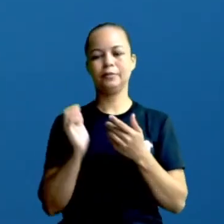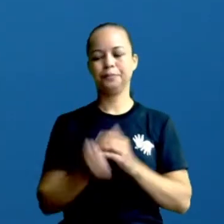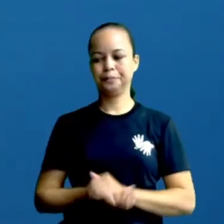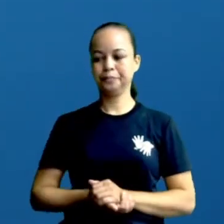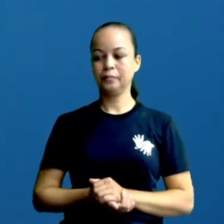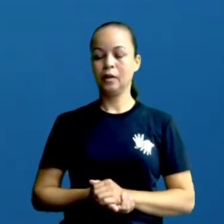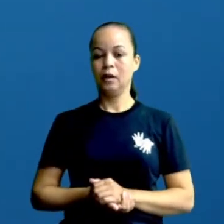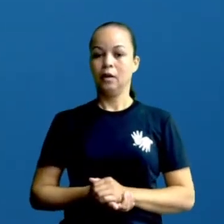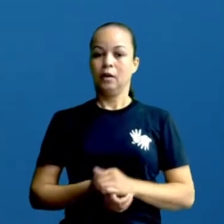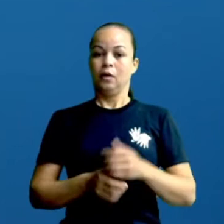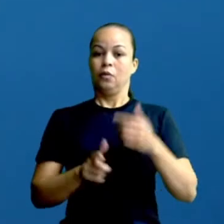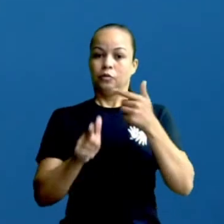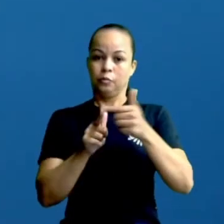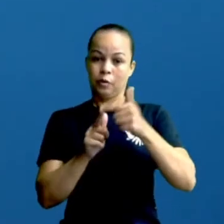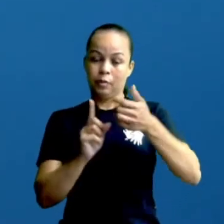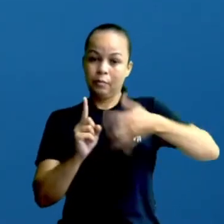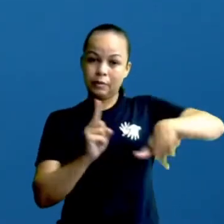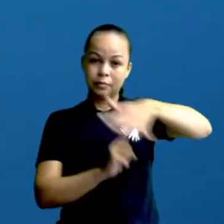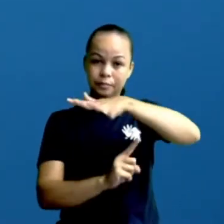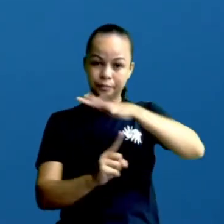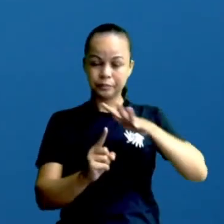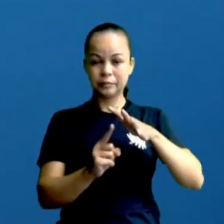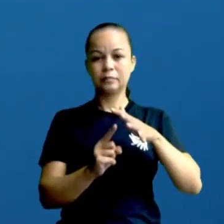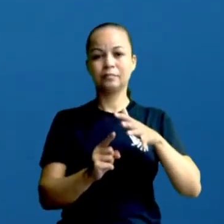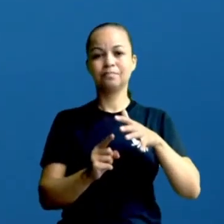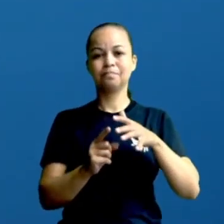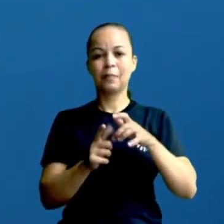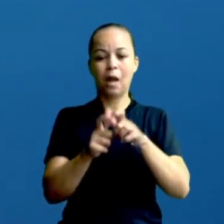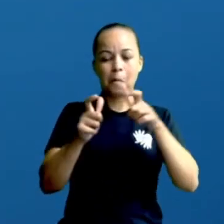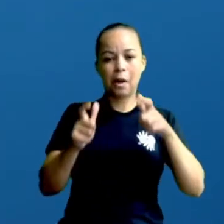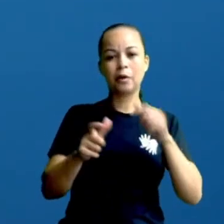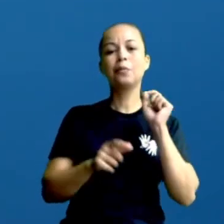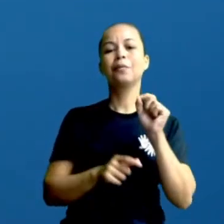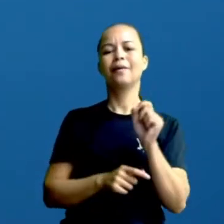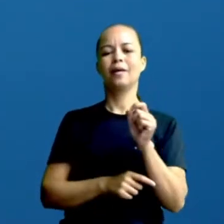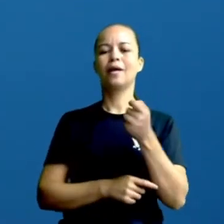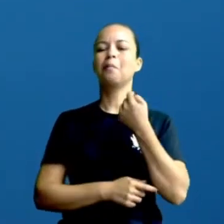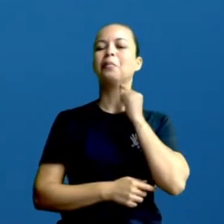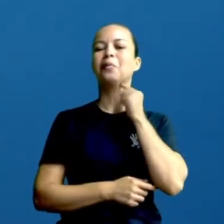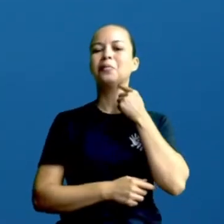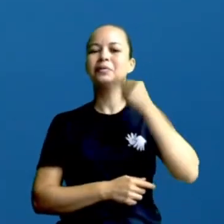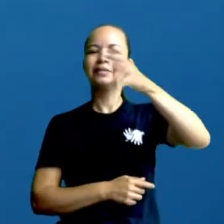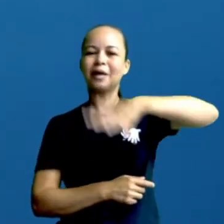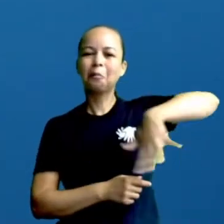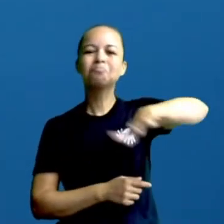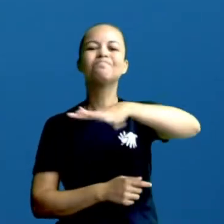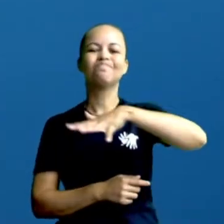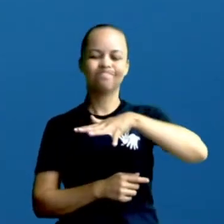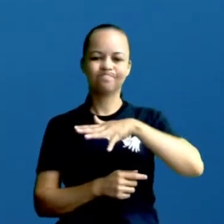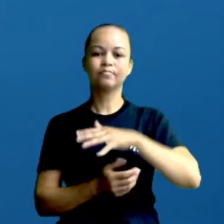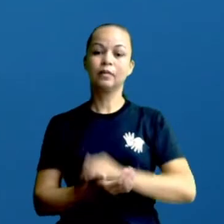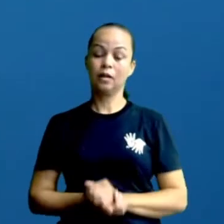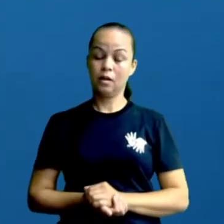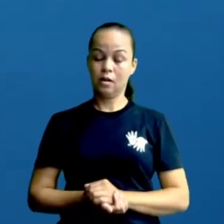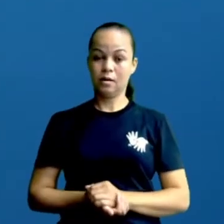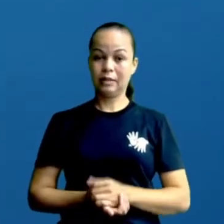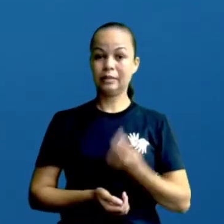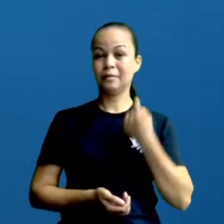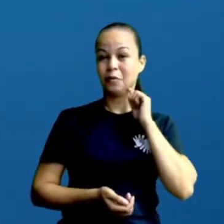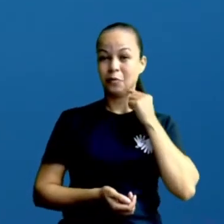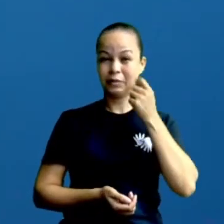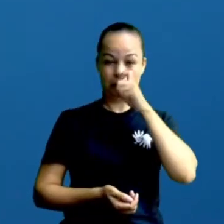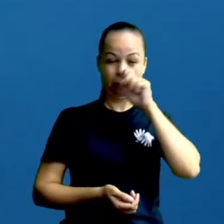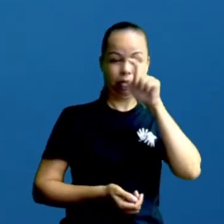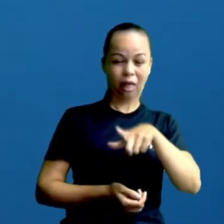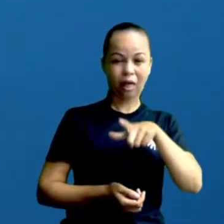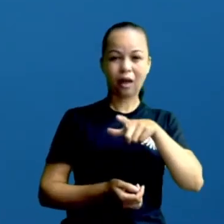são advindos, na sua maioria, da poluição. E essa poluição, ela quase que sempre,